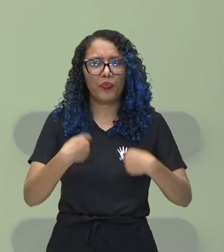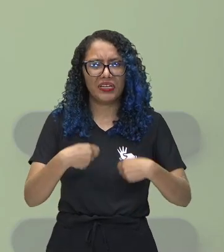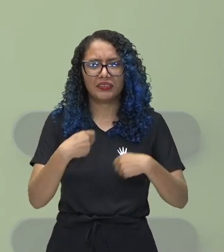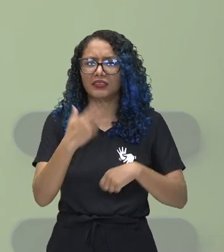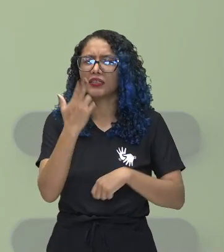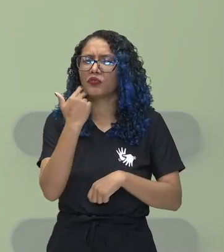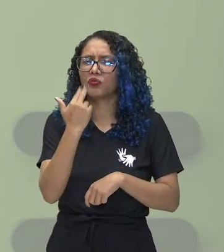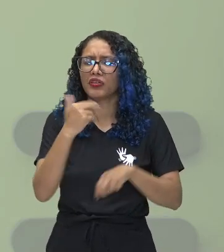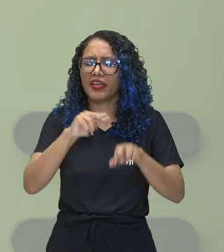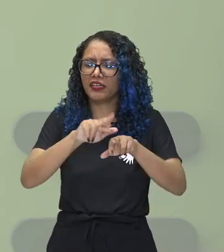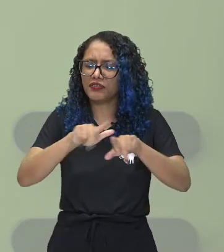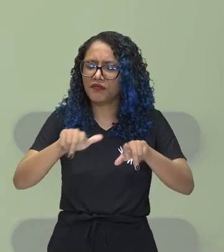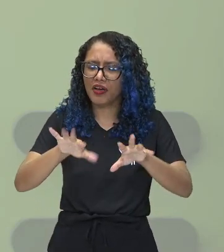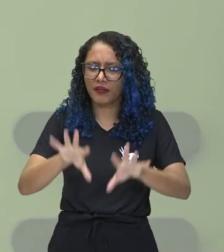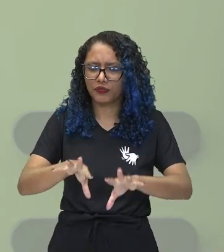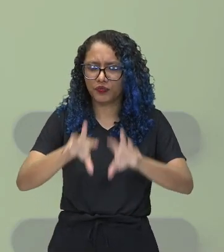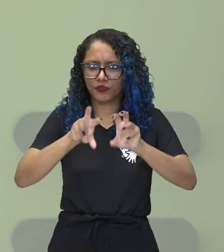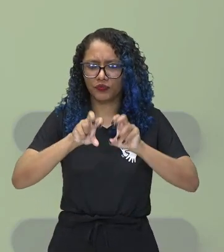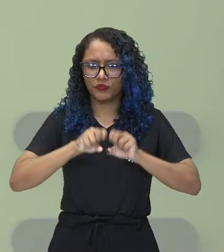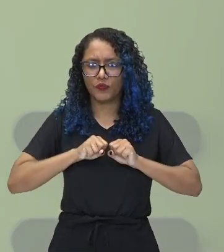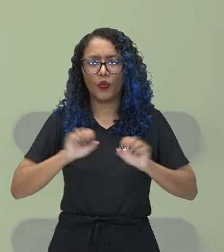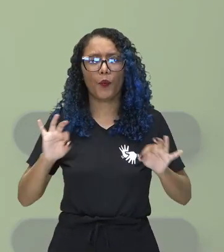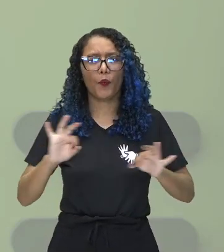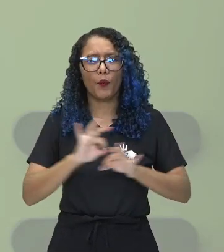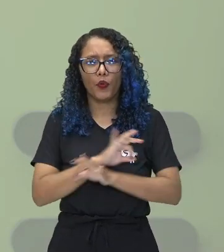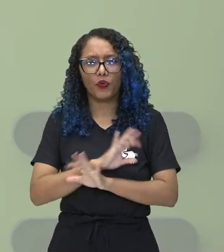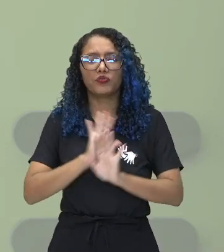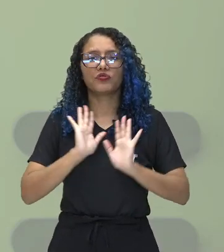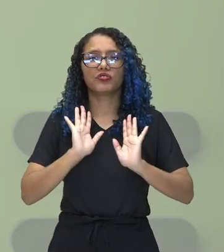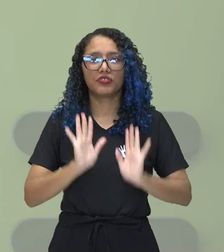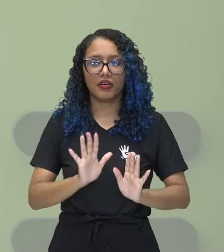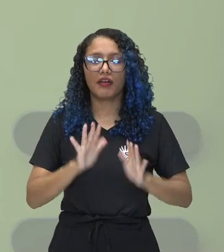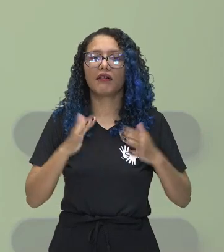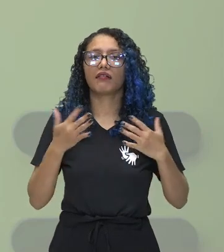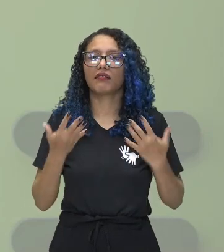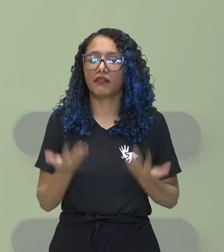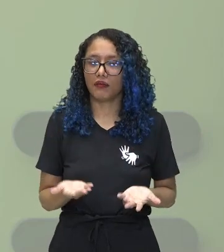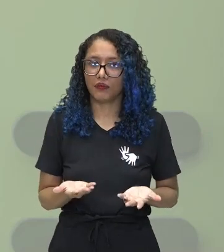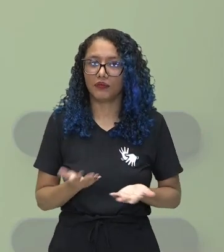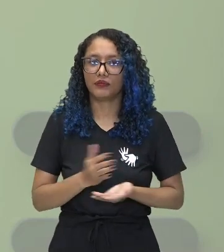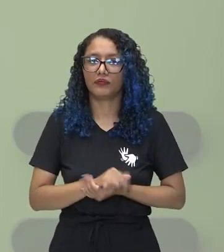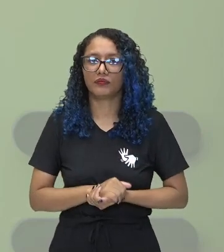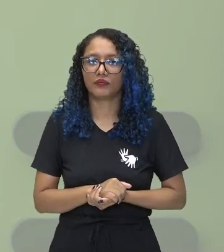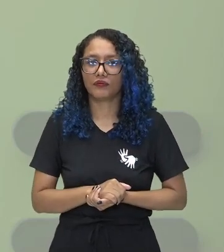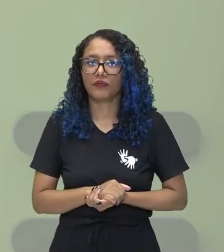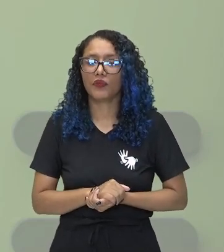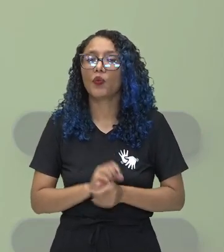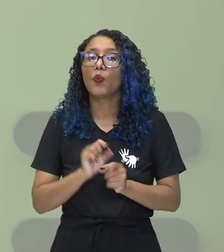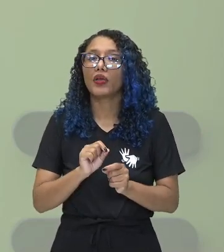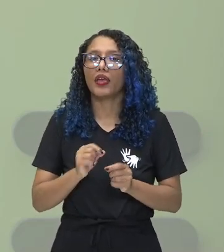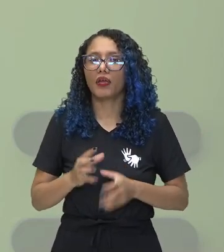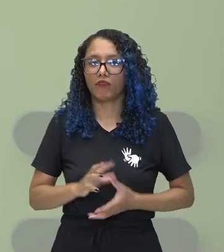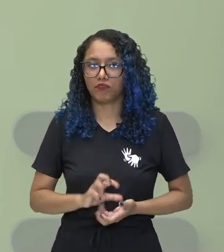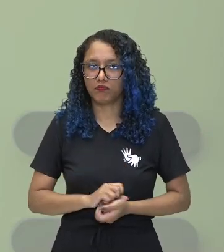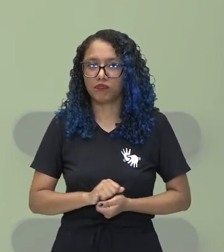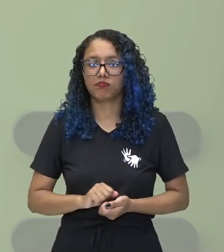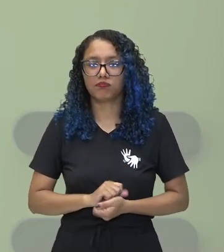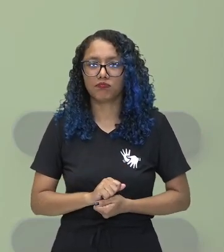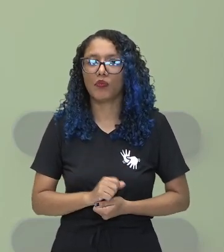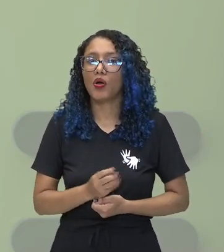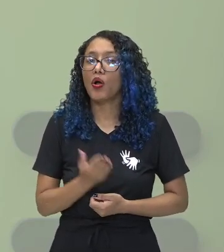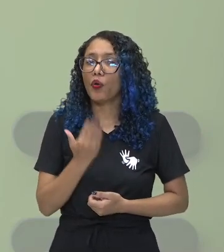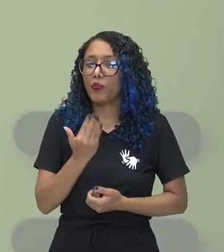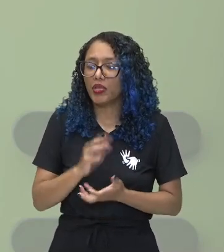e completa-se esse processo, é que esse bolo, esse quilo, ele vai passar